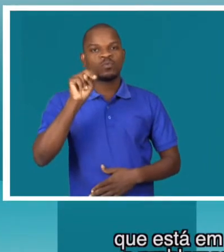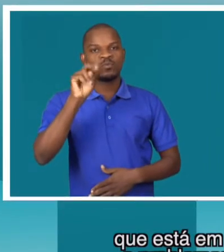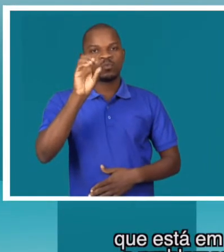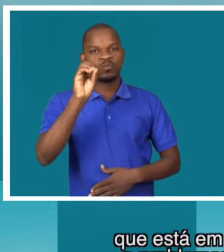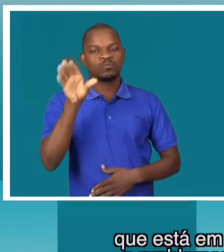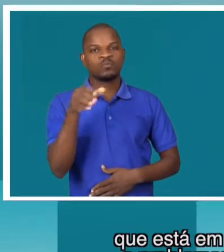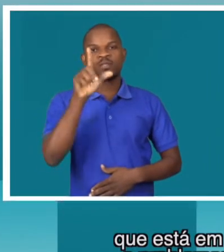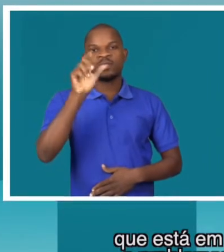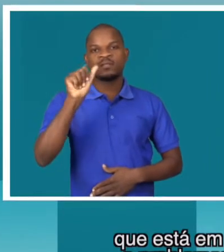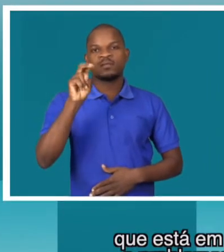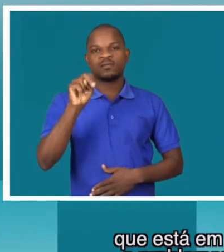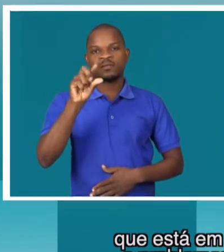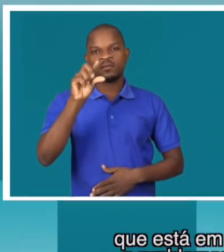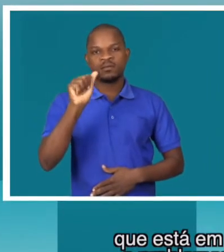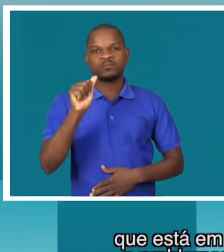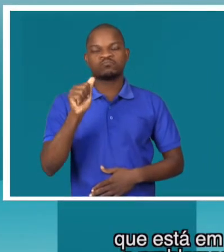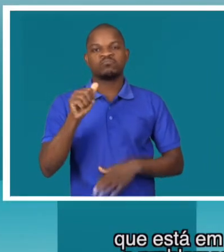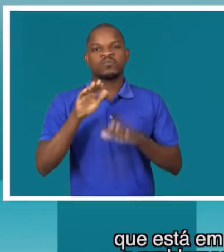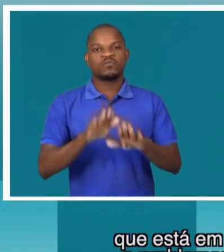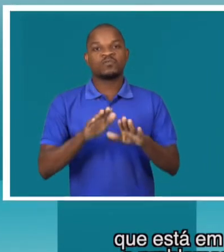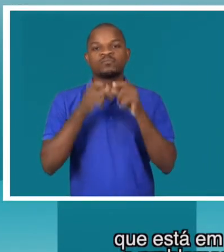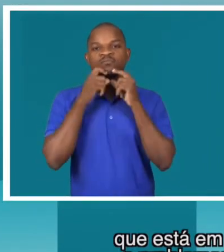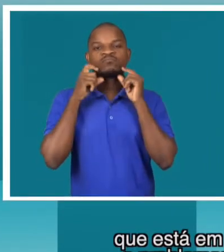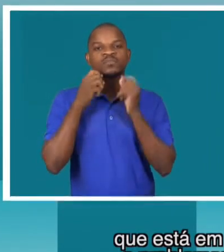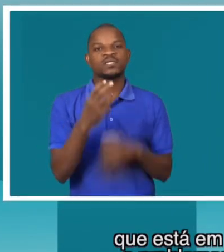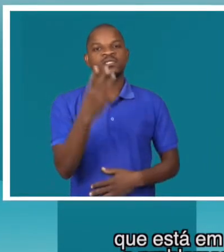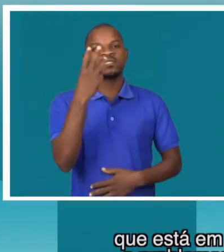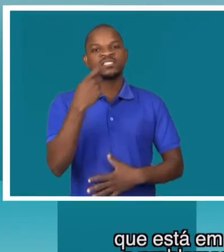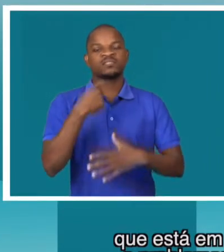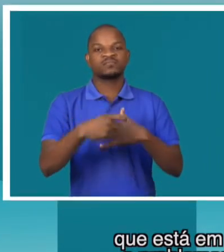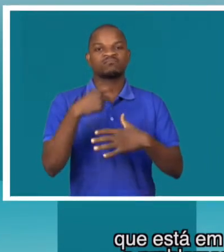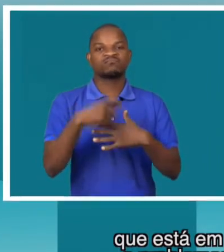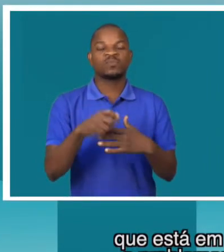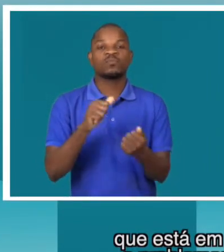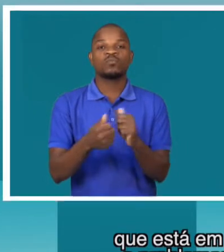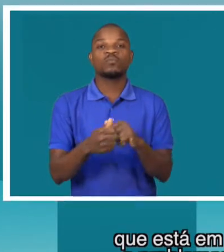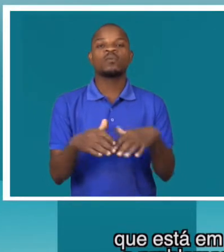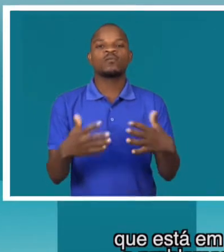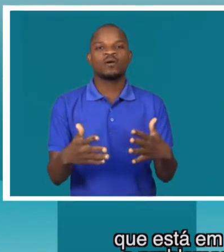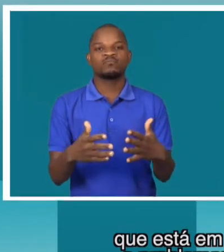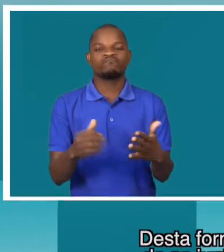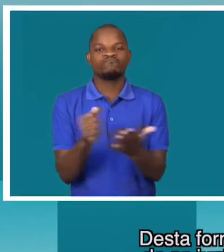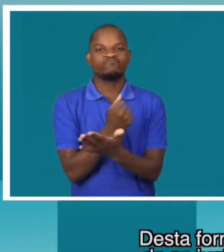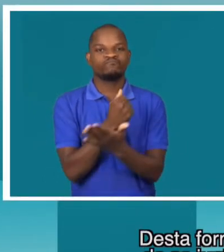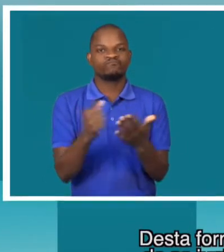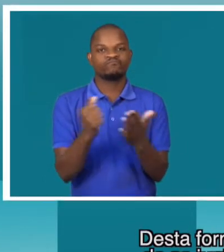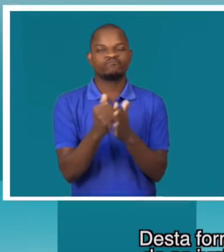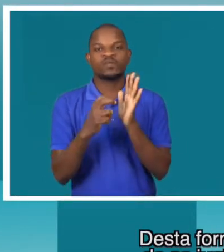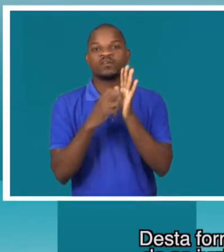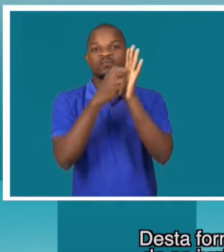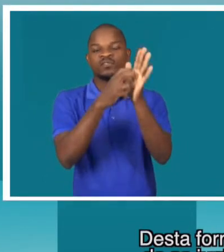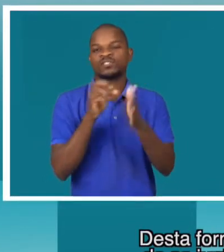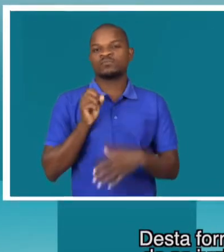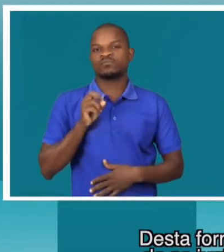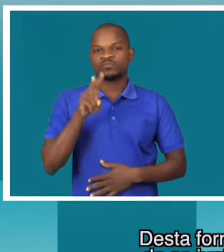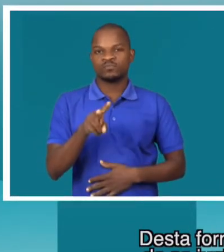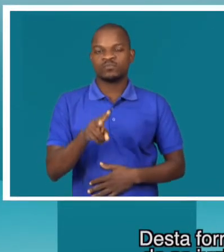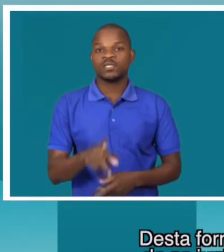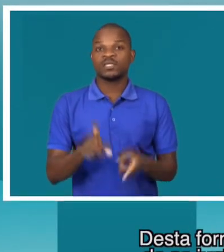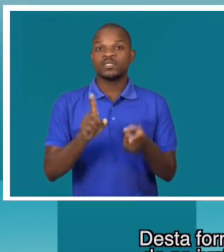em solo pátrio há três semanas, por um problema no visto de entrada a Portugal. Desta forma, Bruno